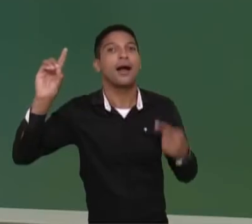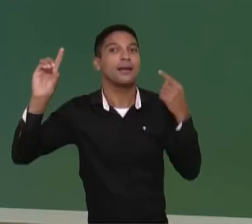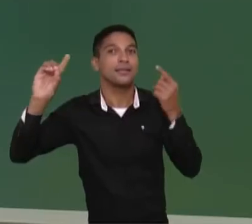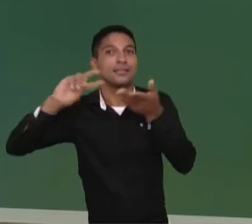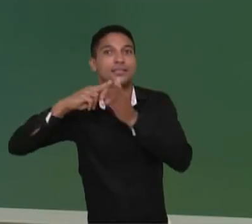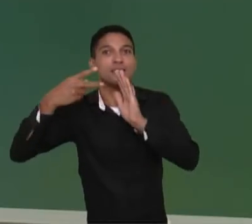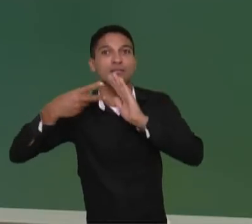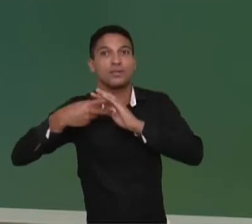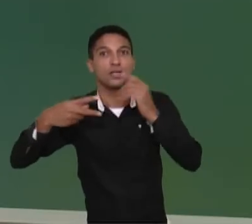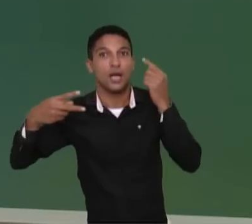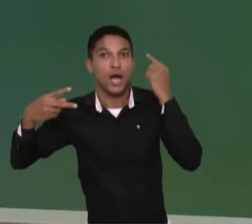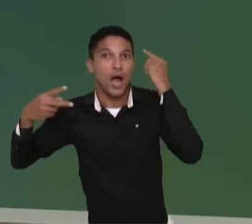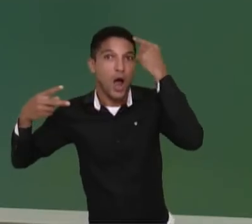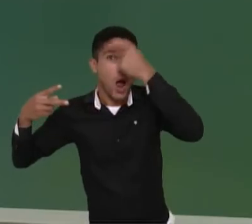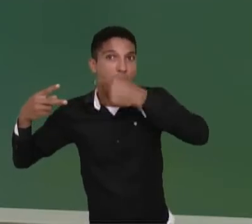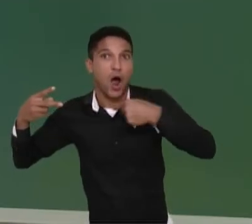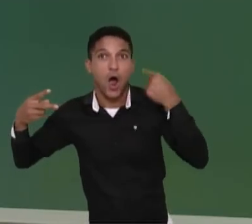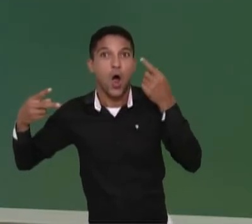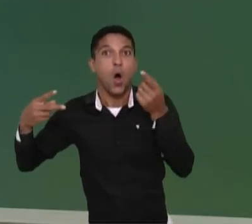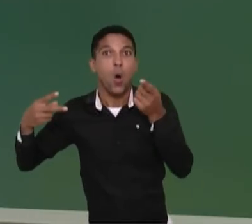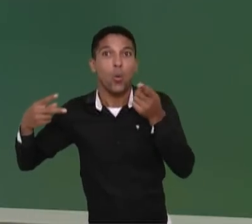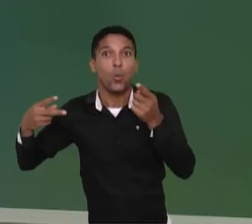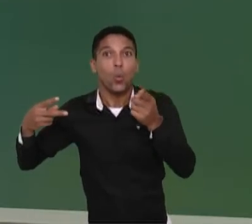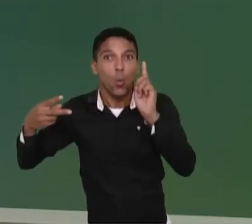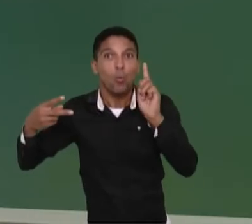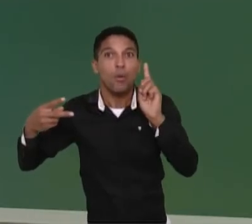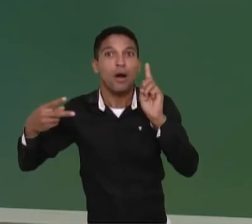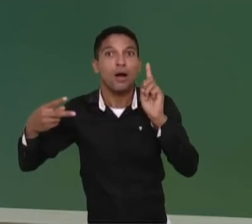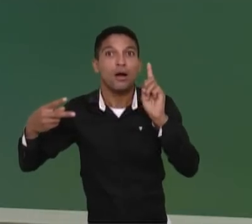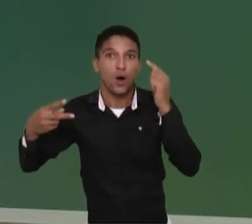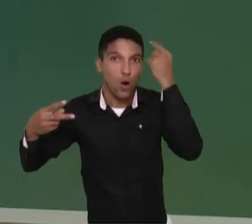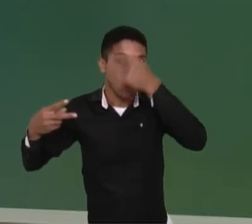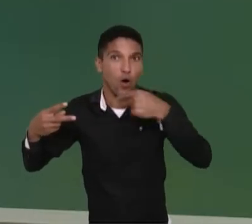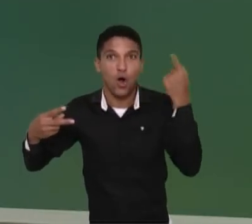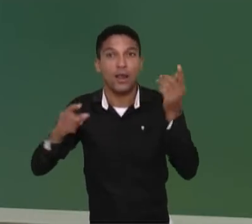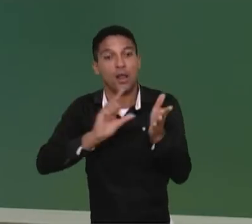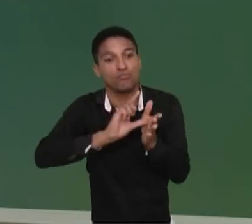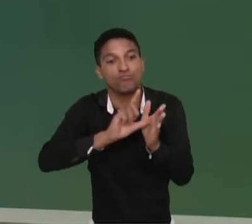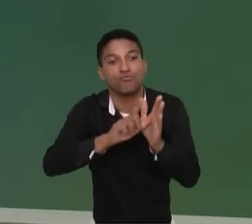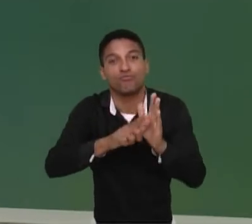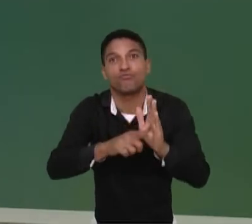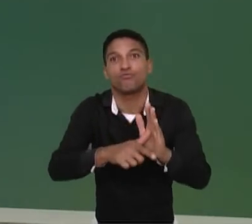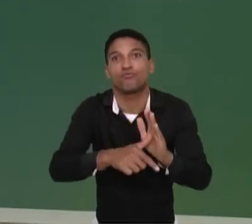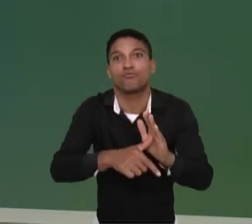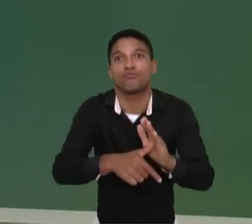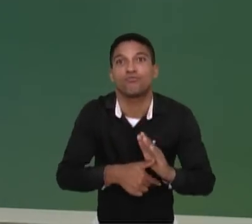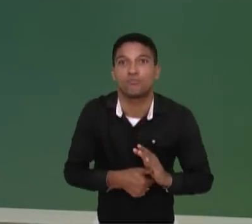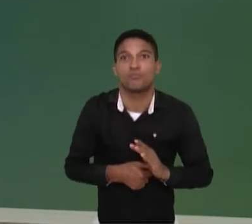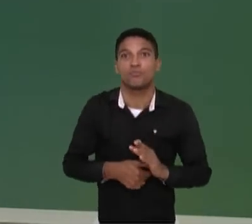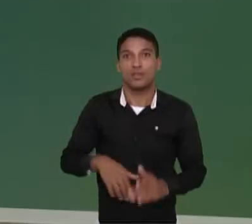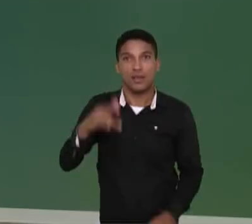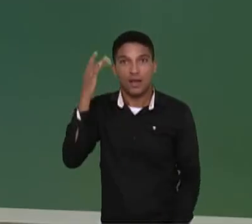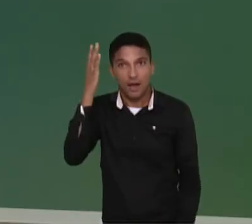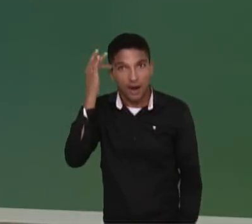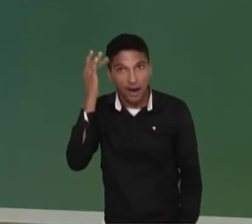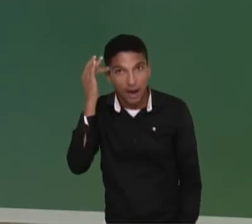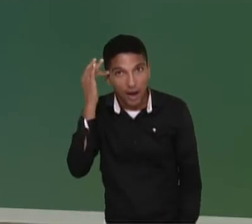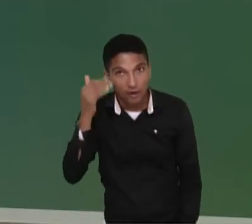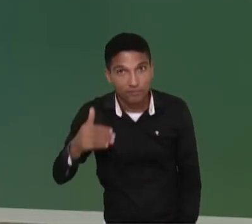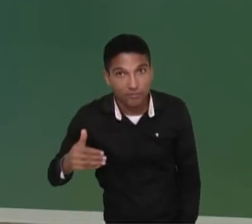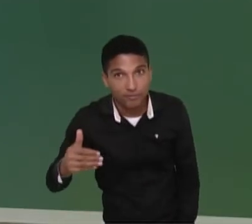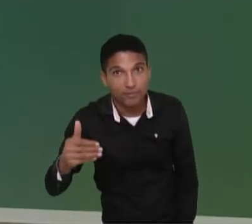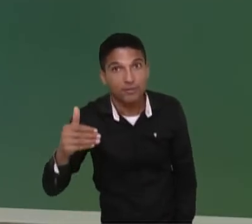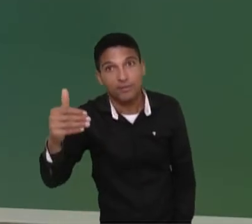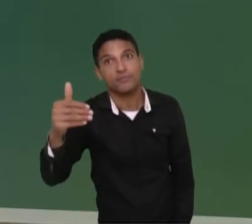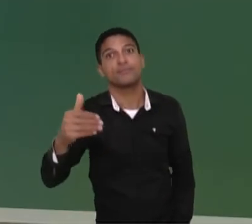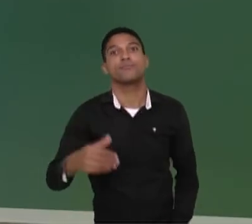nesse relógio. Né? Se ninguém acertar ele, no final de 30 dias ali, teremos um prejuízo grande.